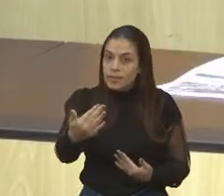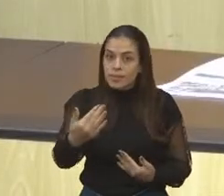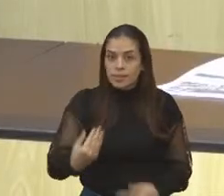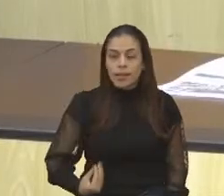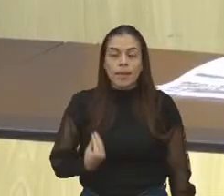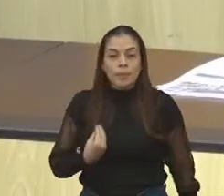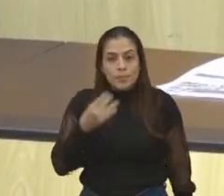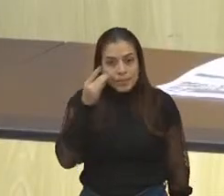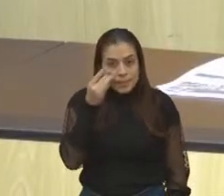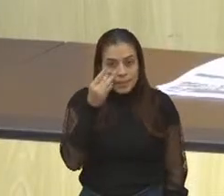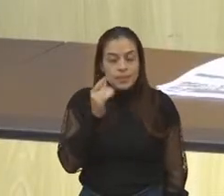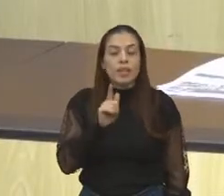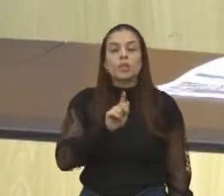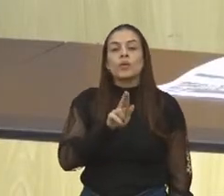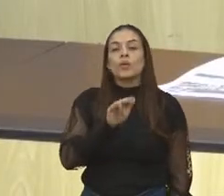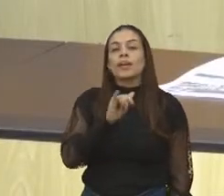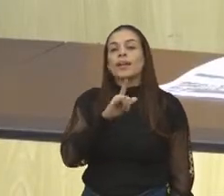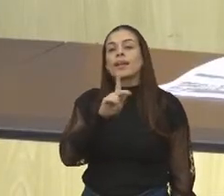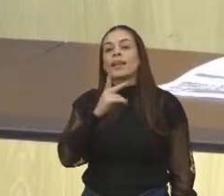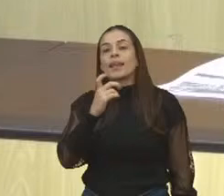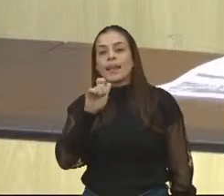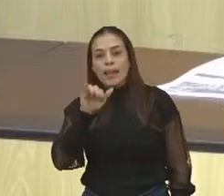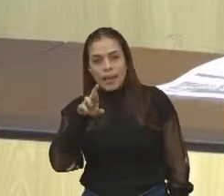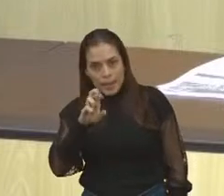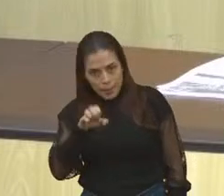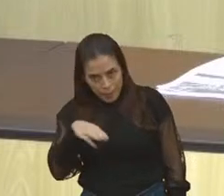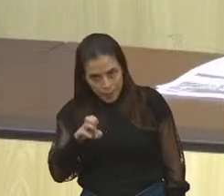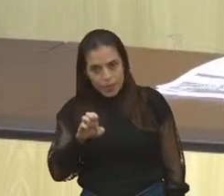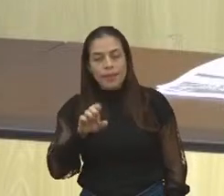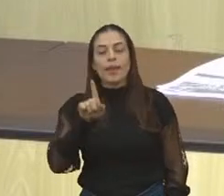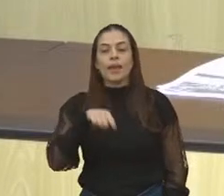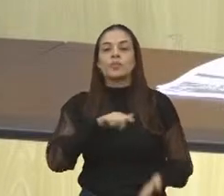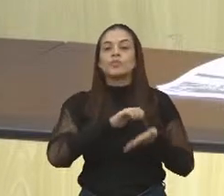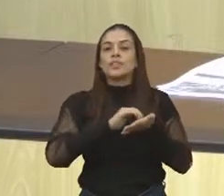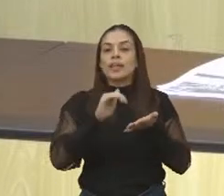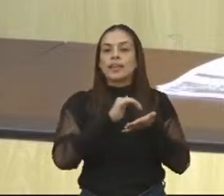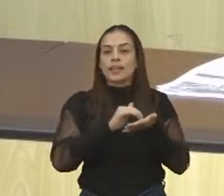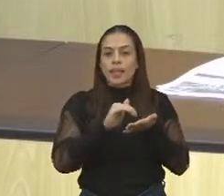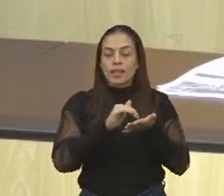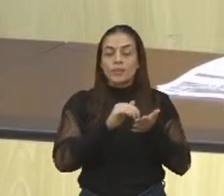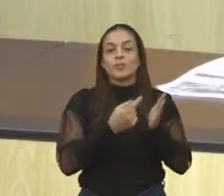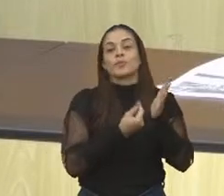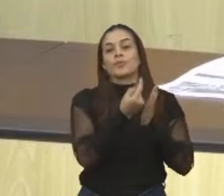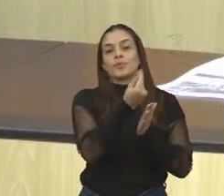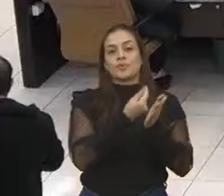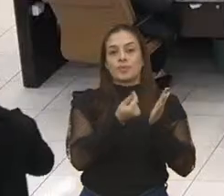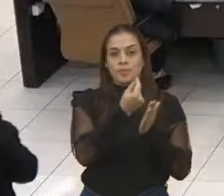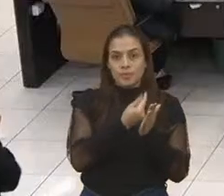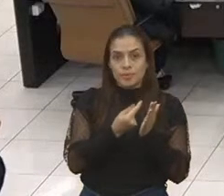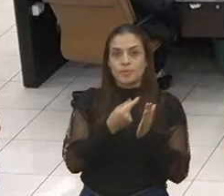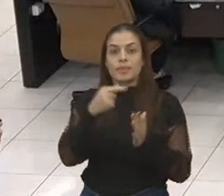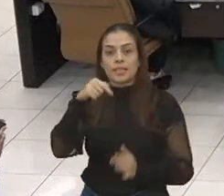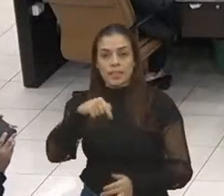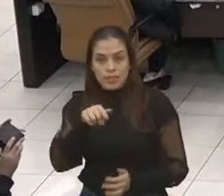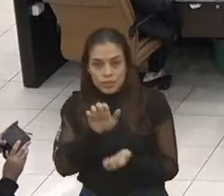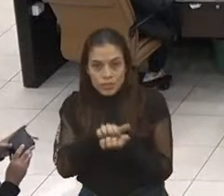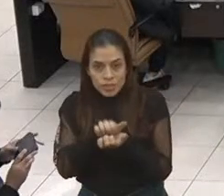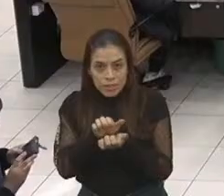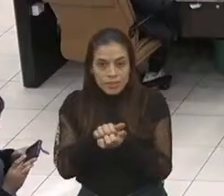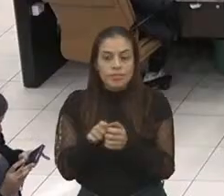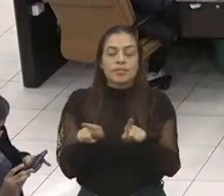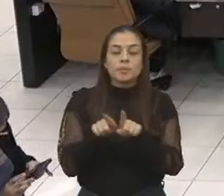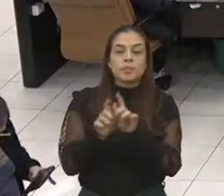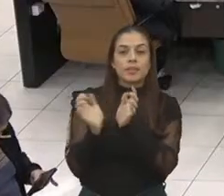do senhor Guilherme Seixas Mendonça, ele que é o secretário de Finanças da Prefeitura Municipal de Jacareí, e de sua equipe